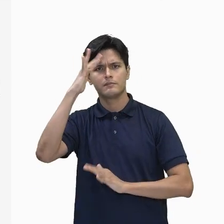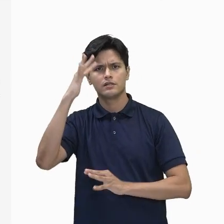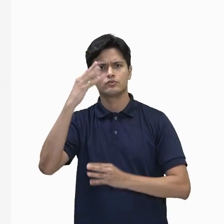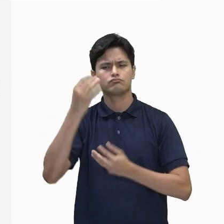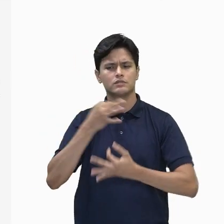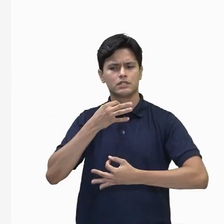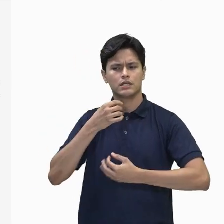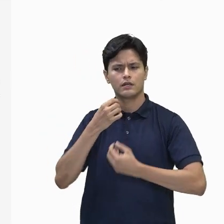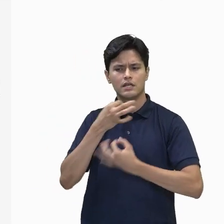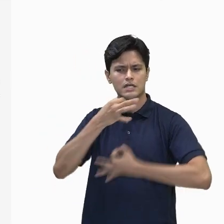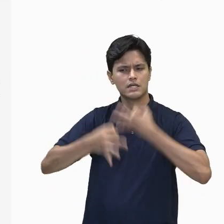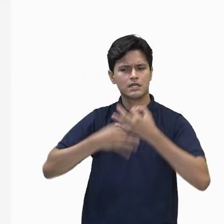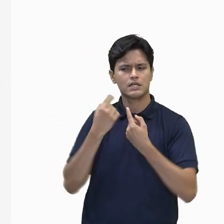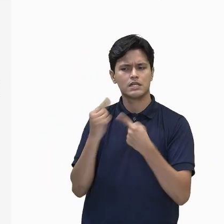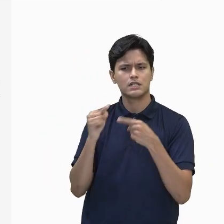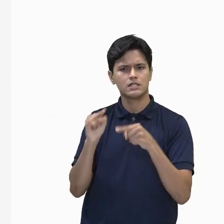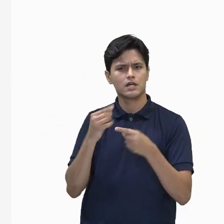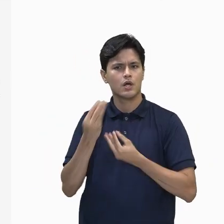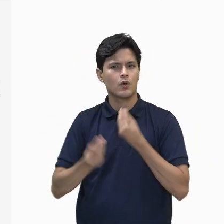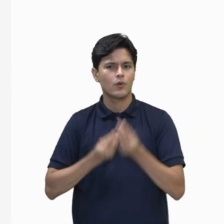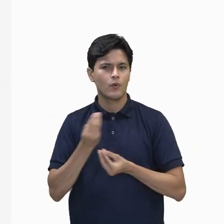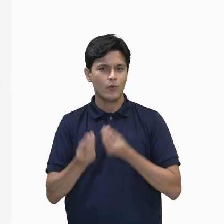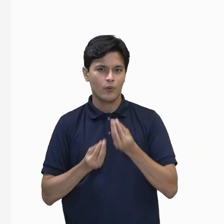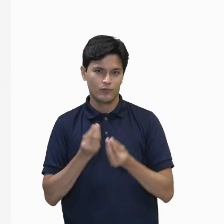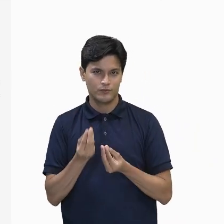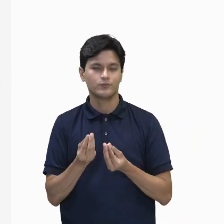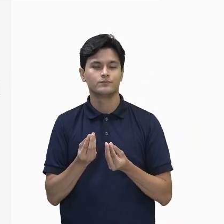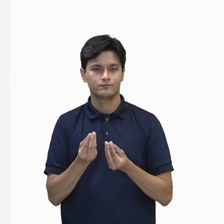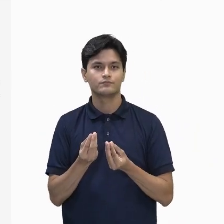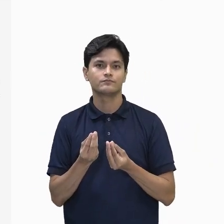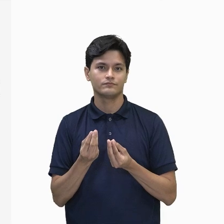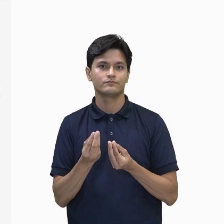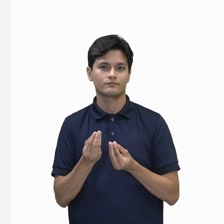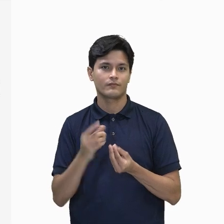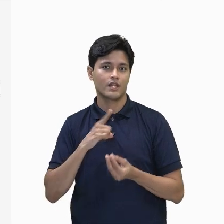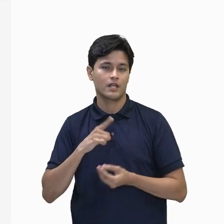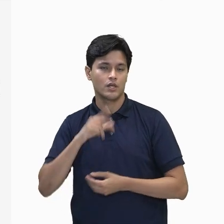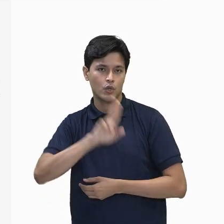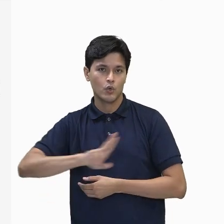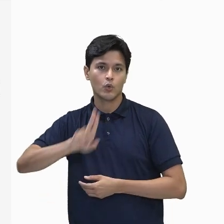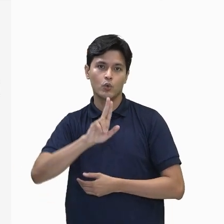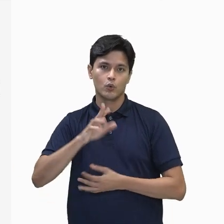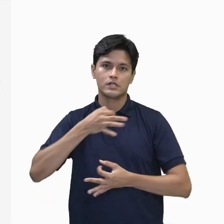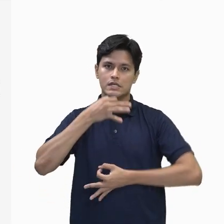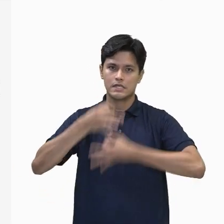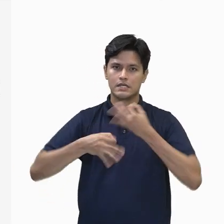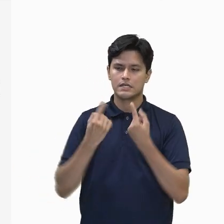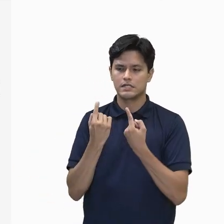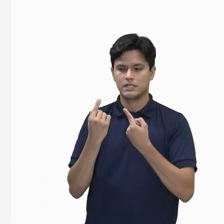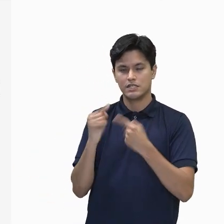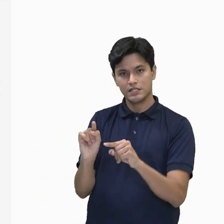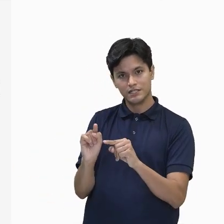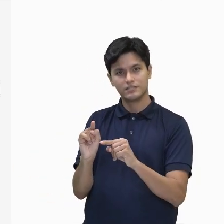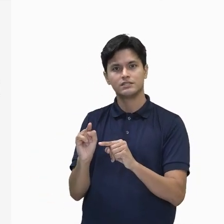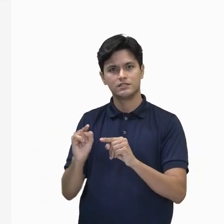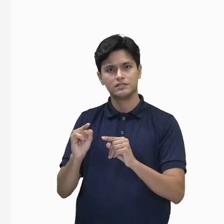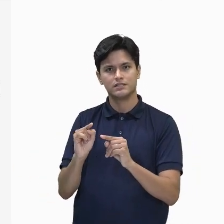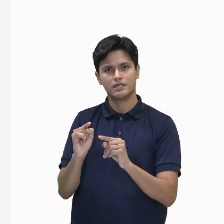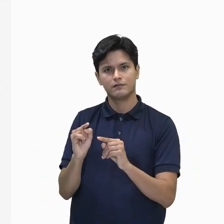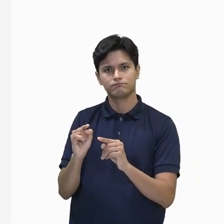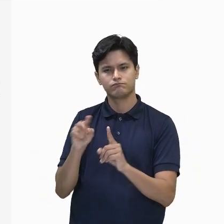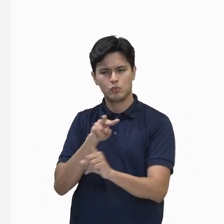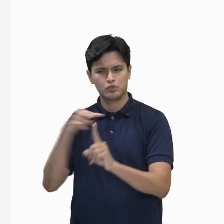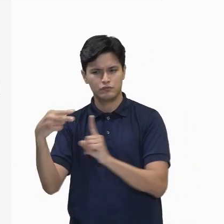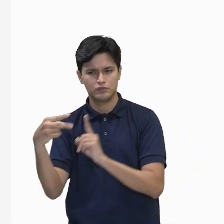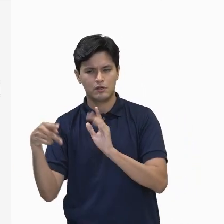aí? Ele constrói com essa crítica do mundo moderno, essa crítica do mundo cristão, que, segundo ele, tem base